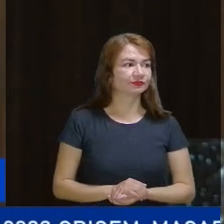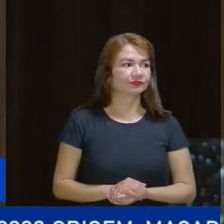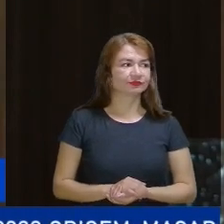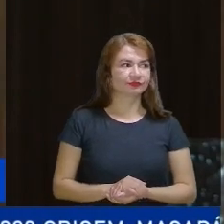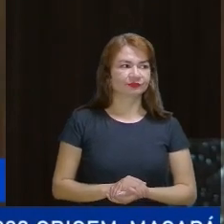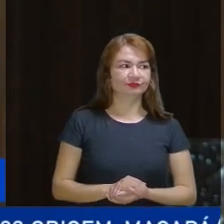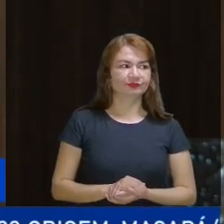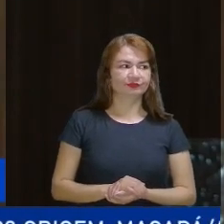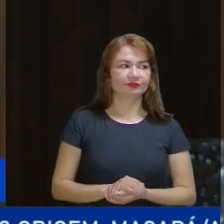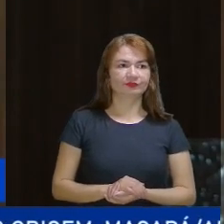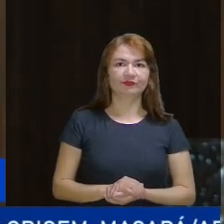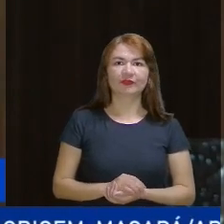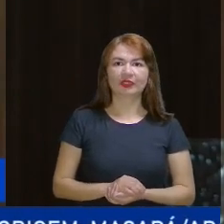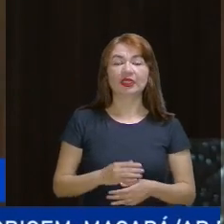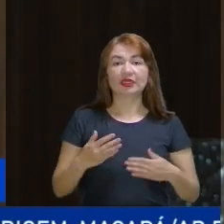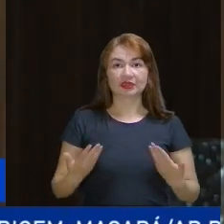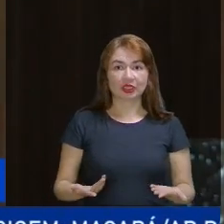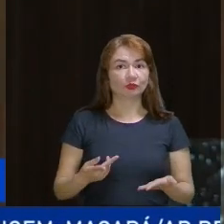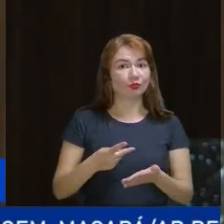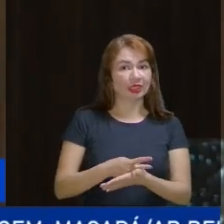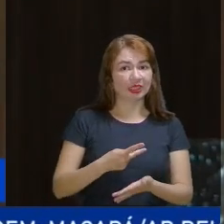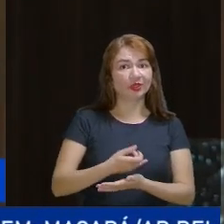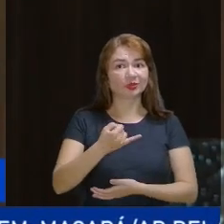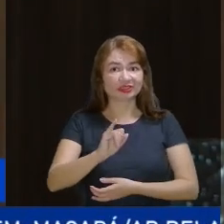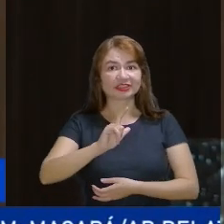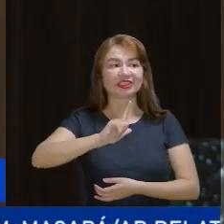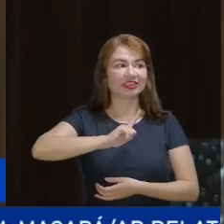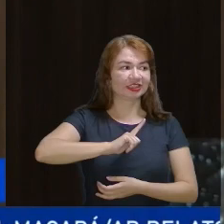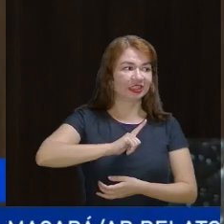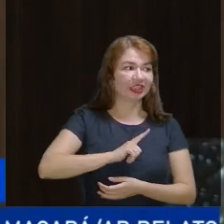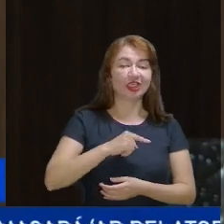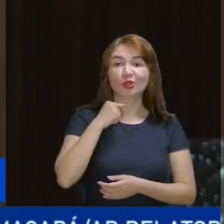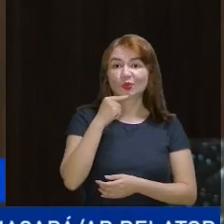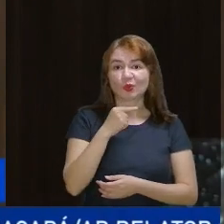obscuridade, contradição e, no caso do direito eleitoral, até mesmo a dúvida,